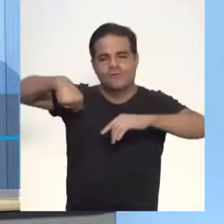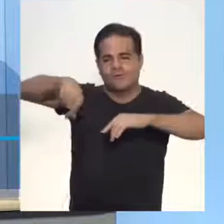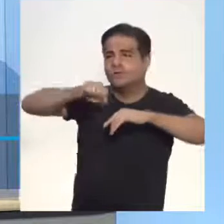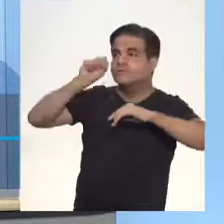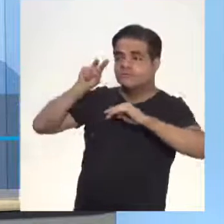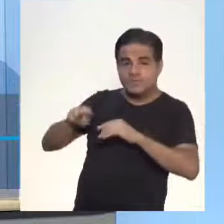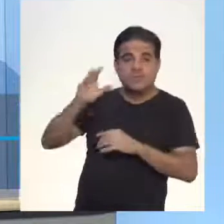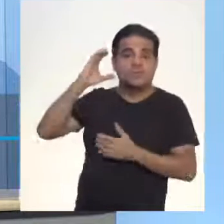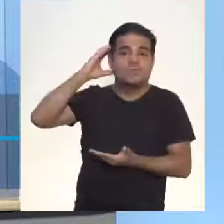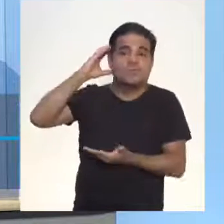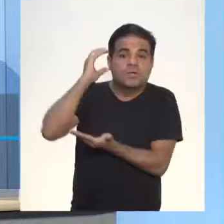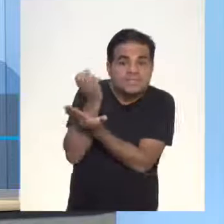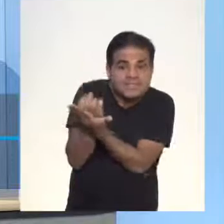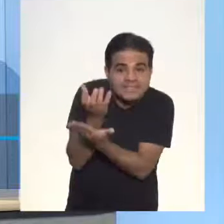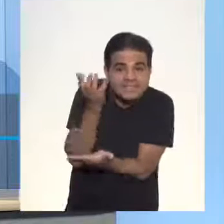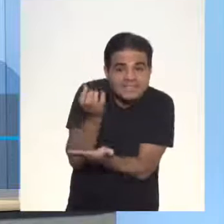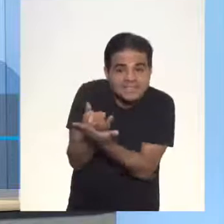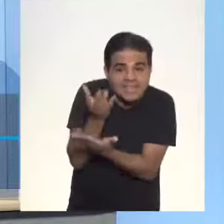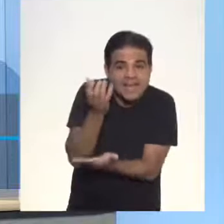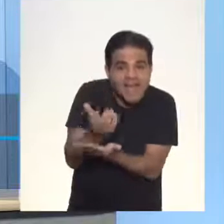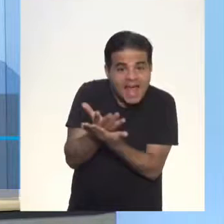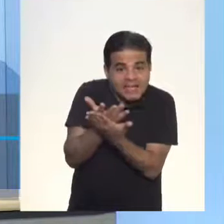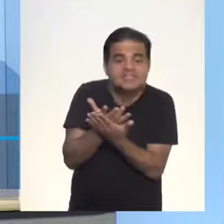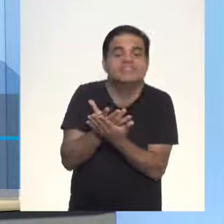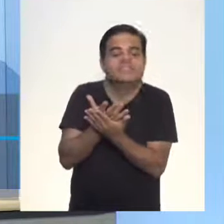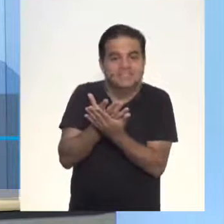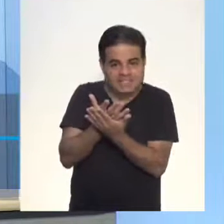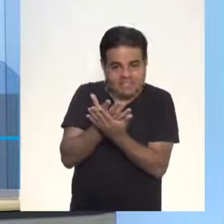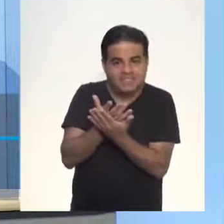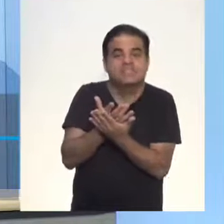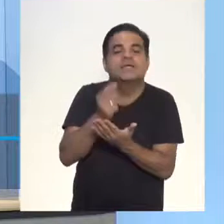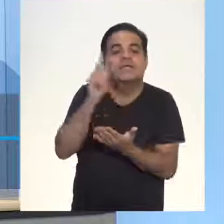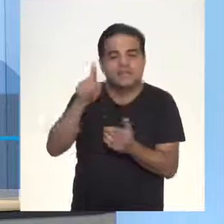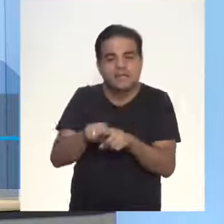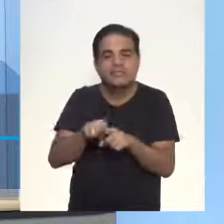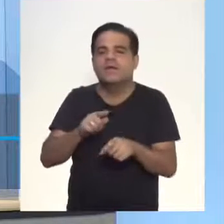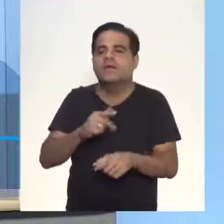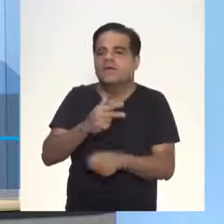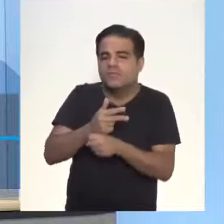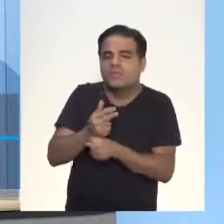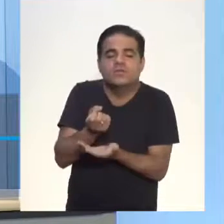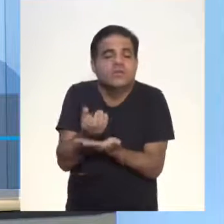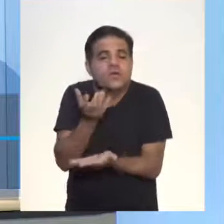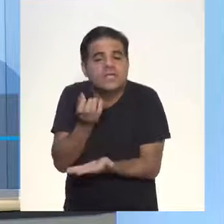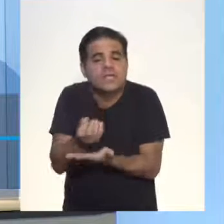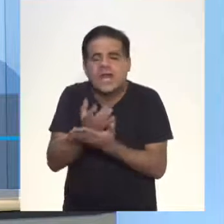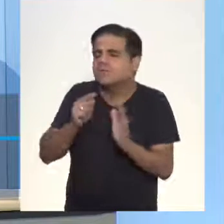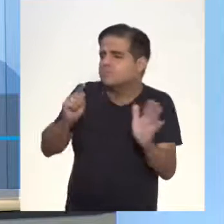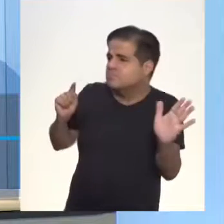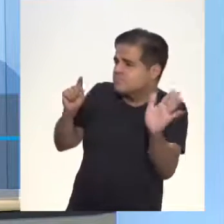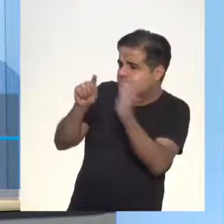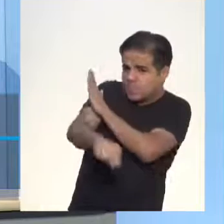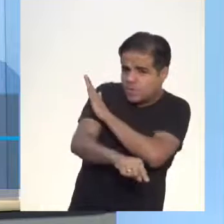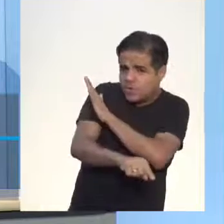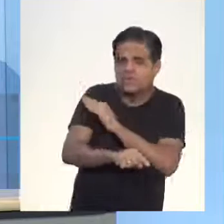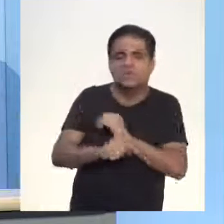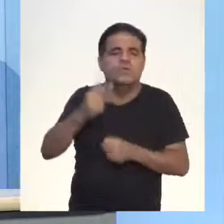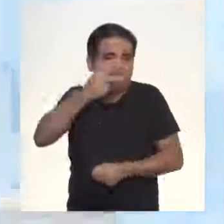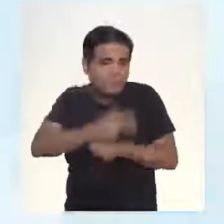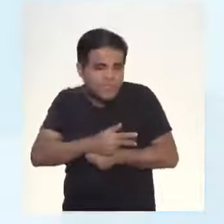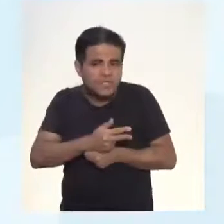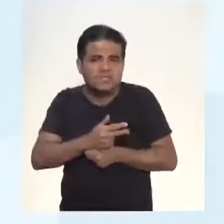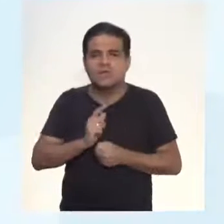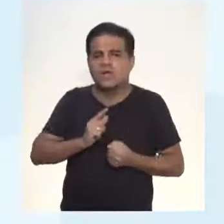então, o podcast, o videocast e no caso, o poema. Uma perguntinha básica. O vídeo tem a